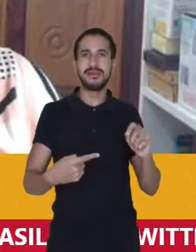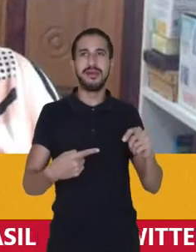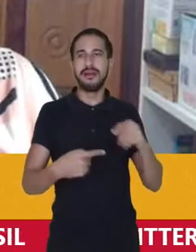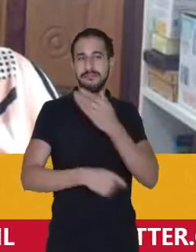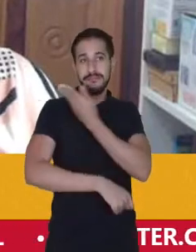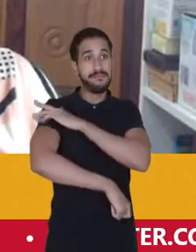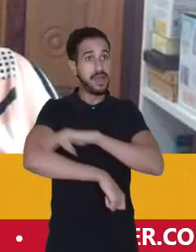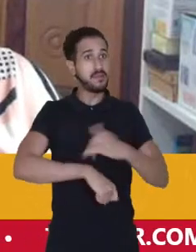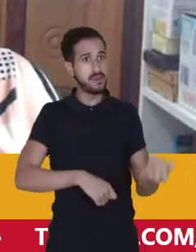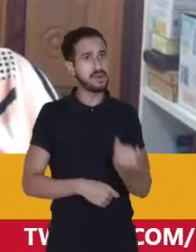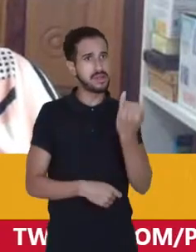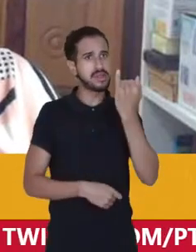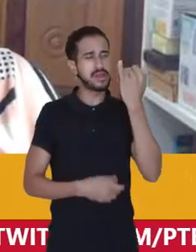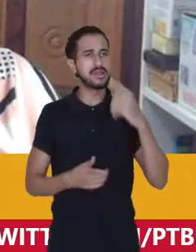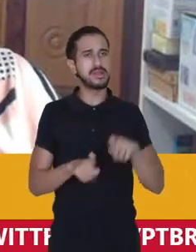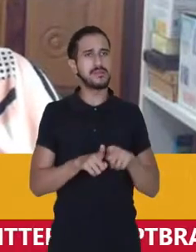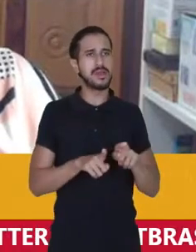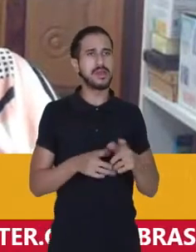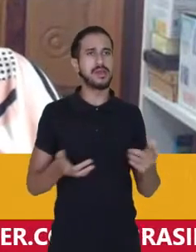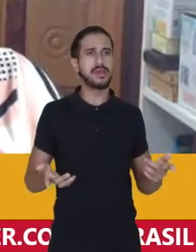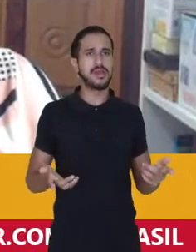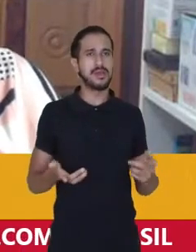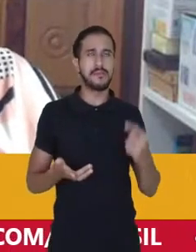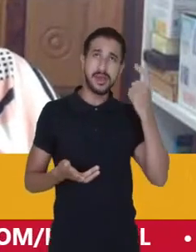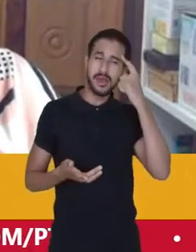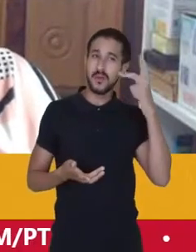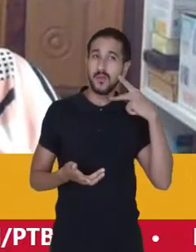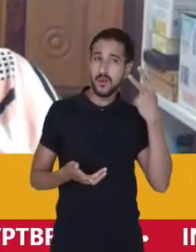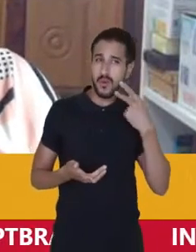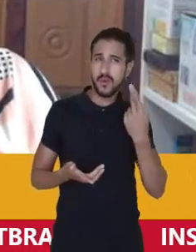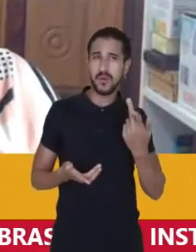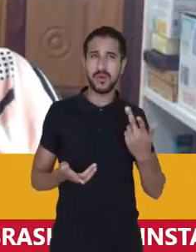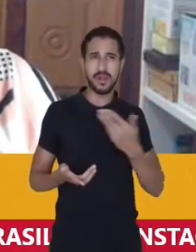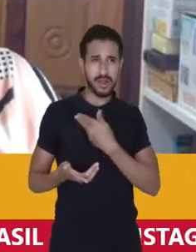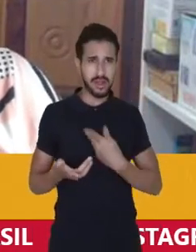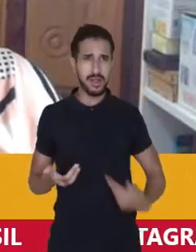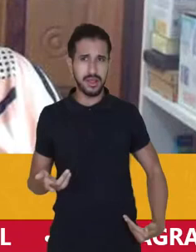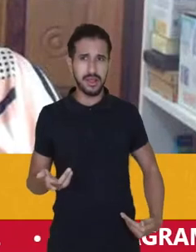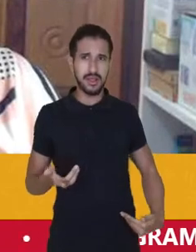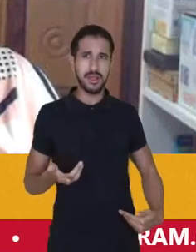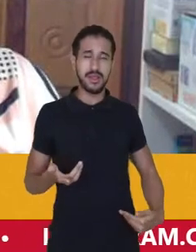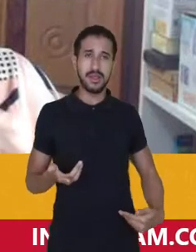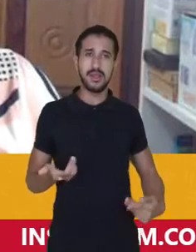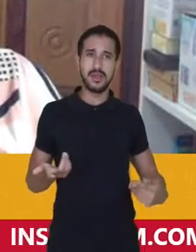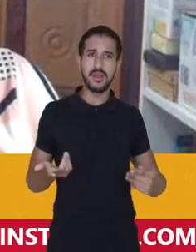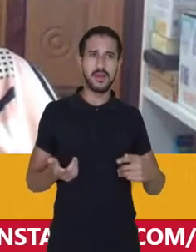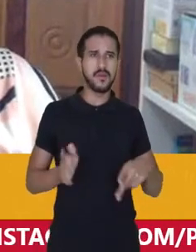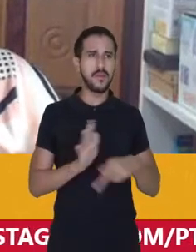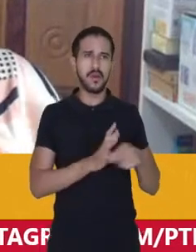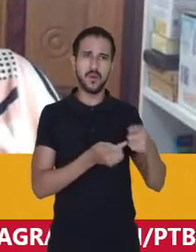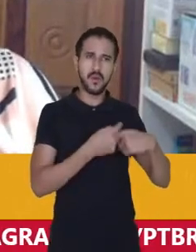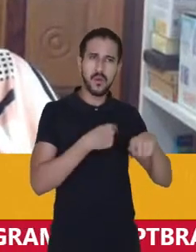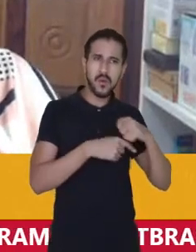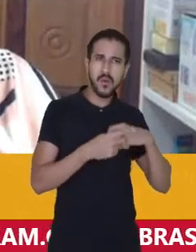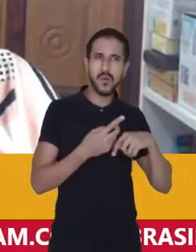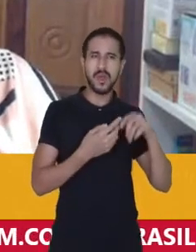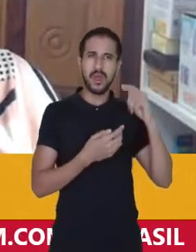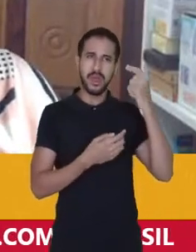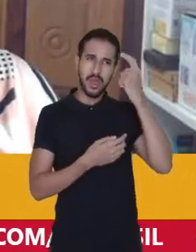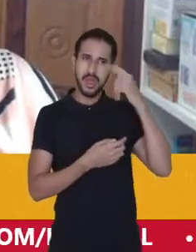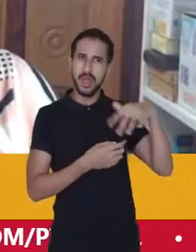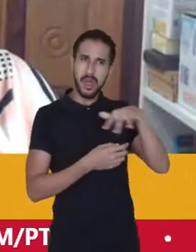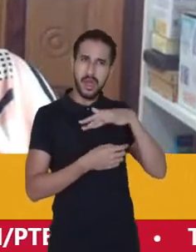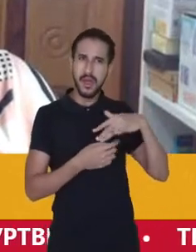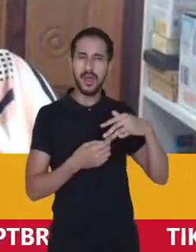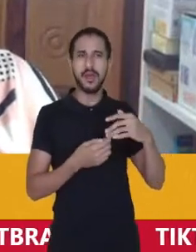mais. Quando pensarmos as proposições de políticas, é isso? Políticas públicas, para a economia, para pensar as questões da